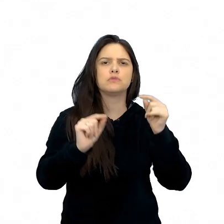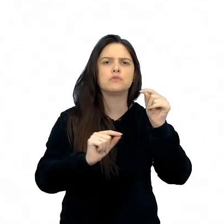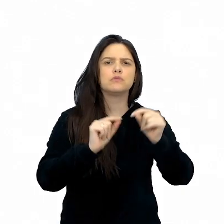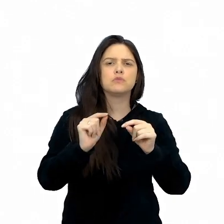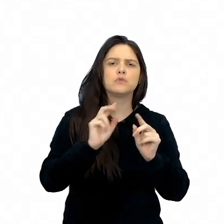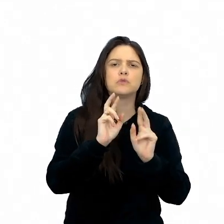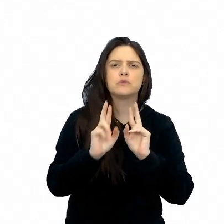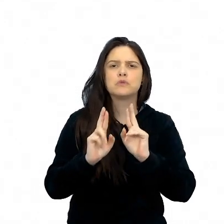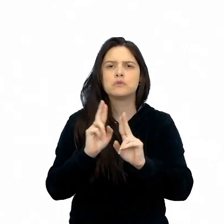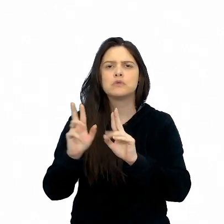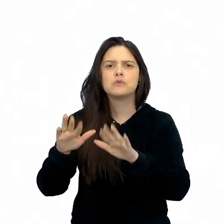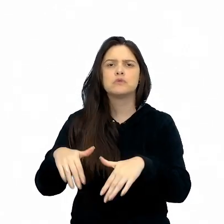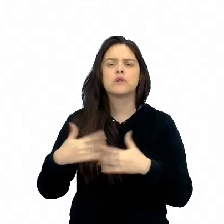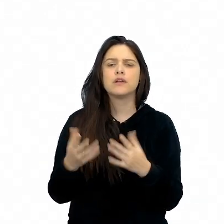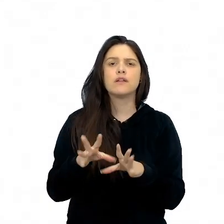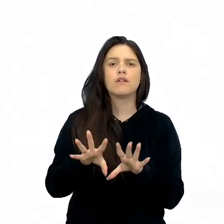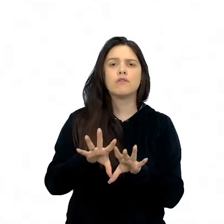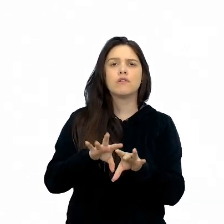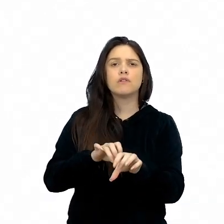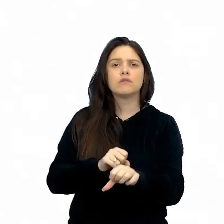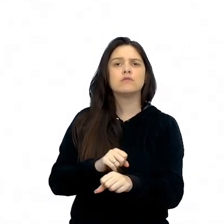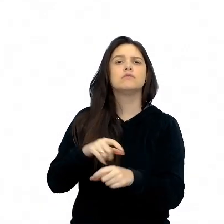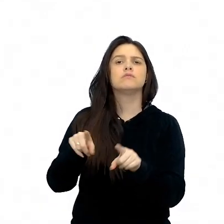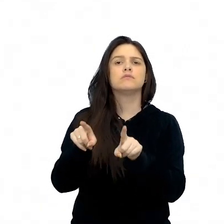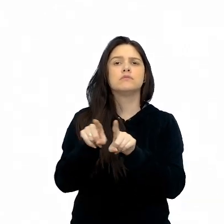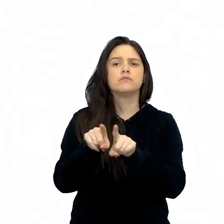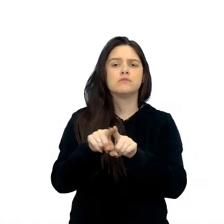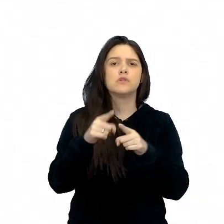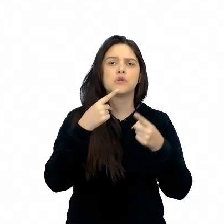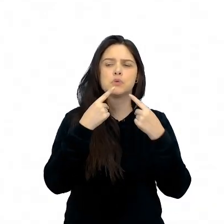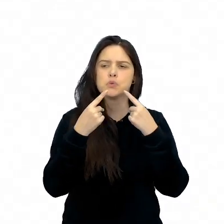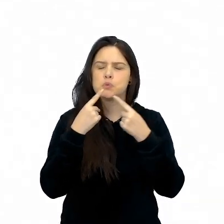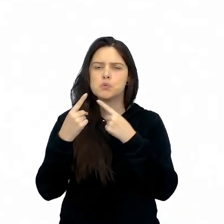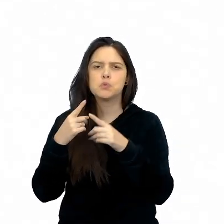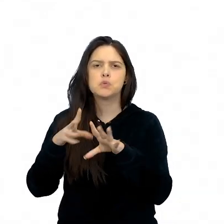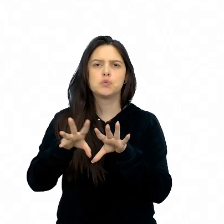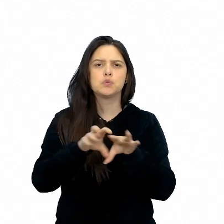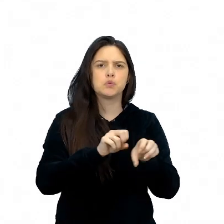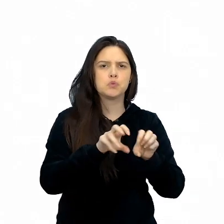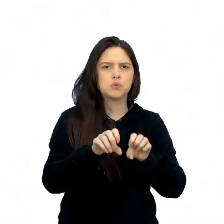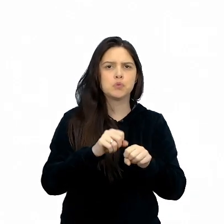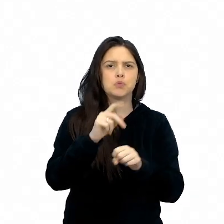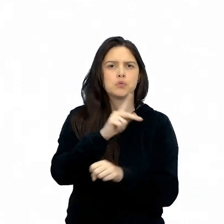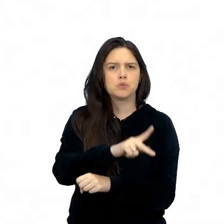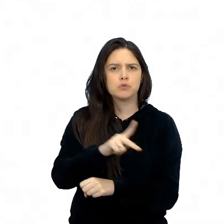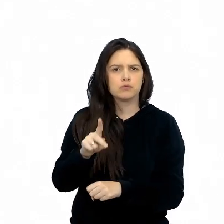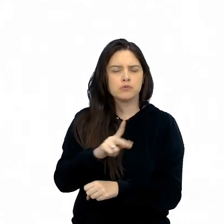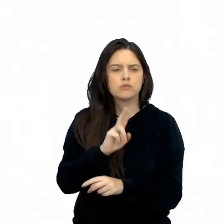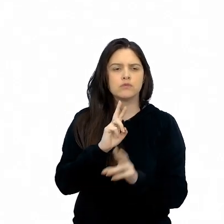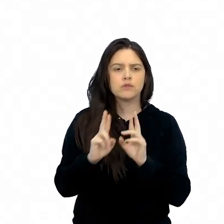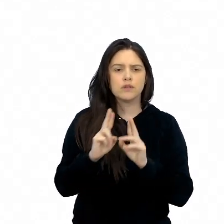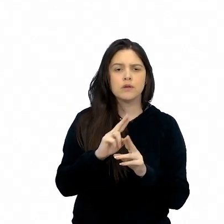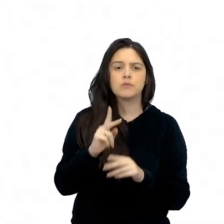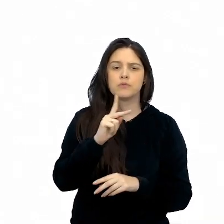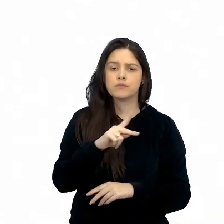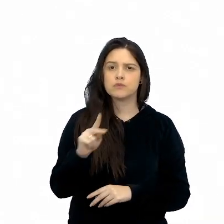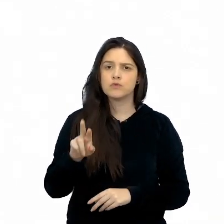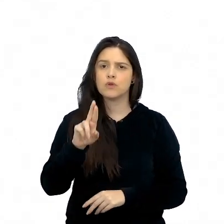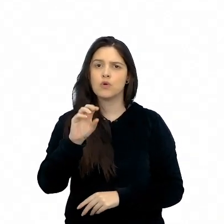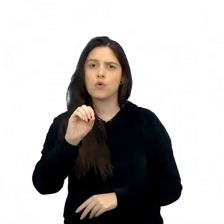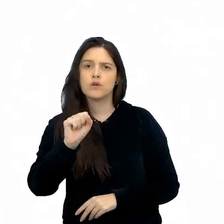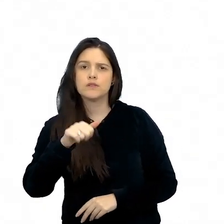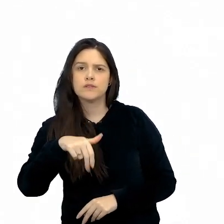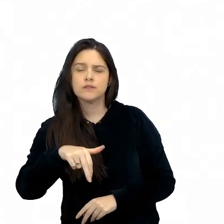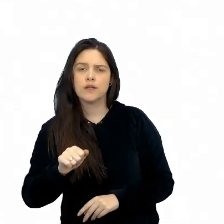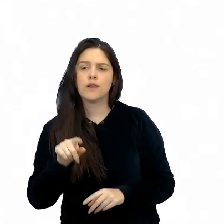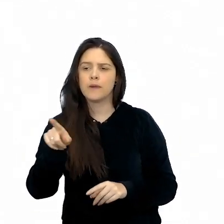dá a respeito disso, dessa formação, que foi tão discutida na formação de etapa pela professora Rosana, para quem assistiu à formação